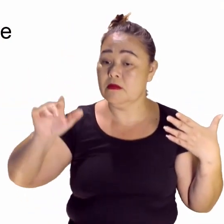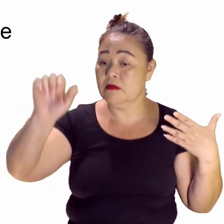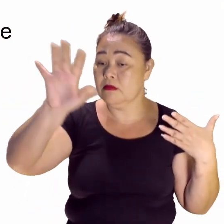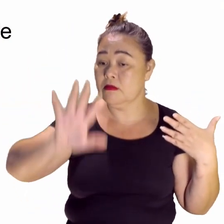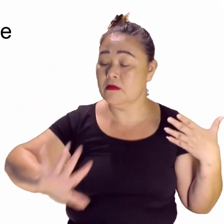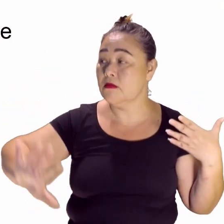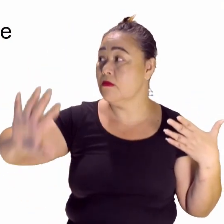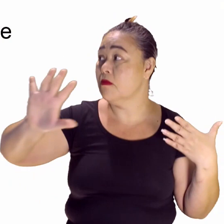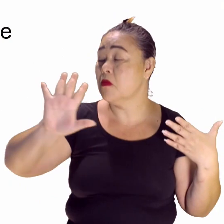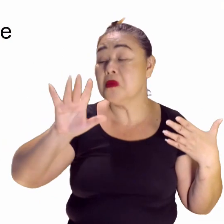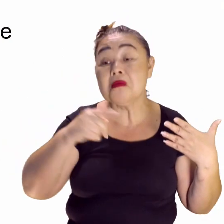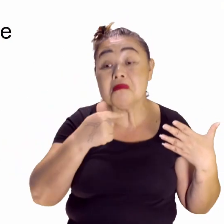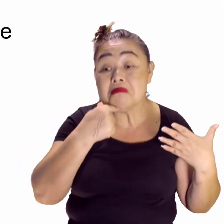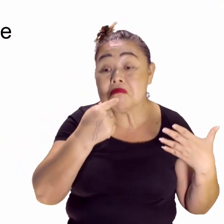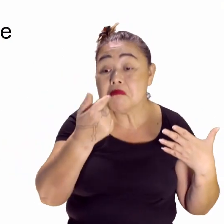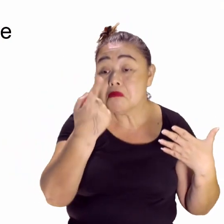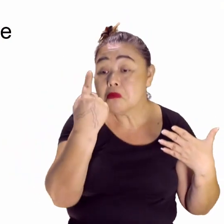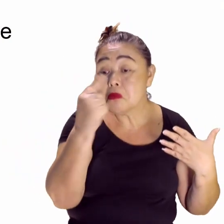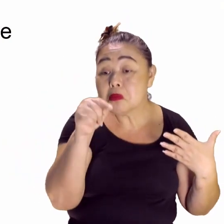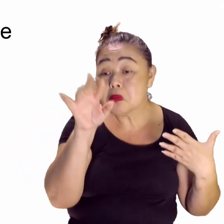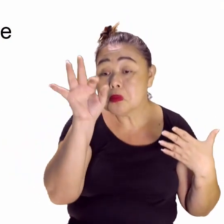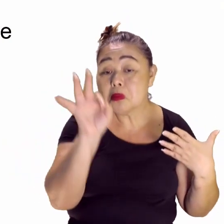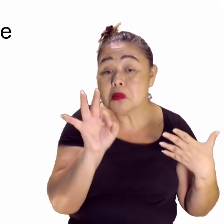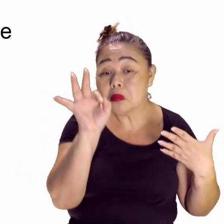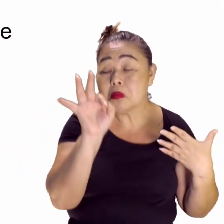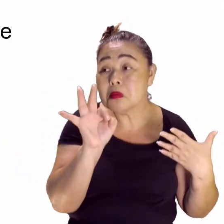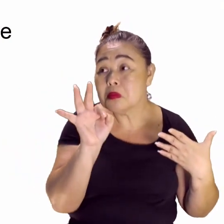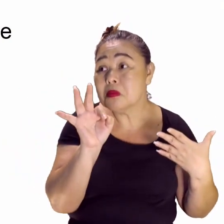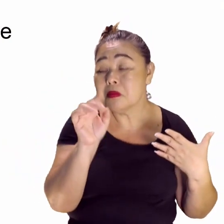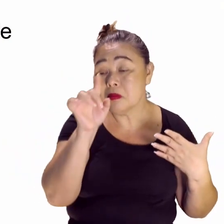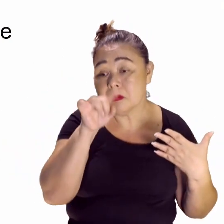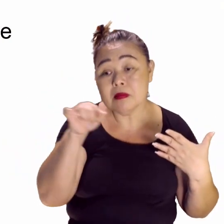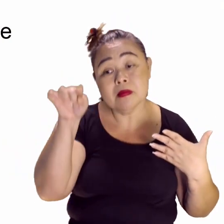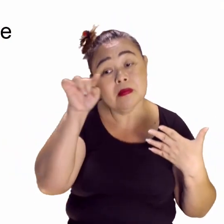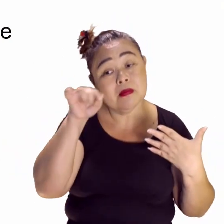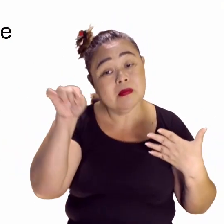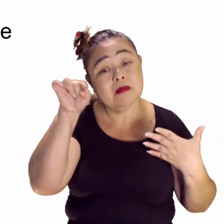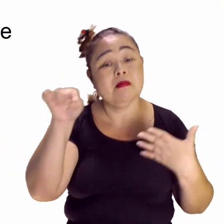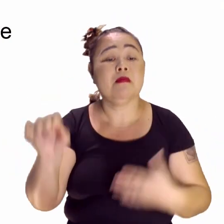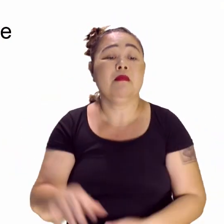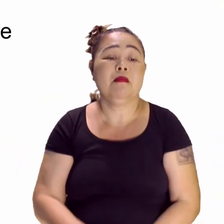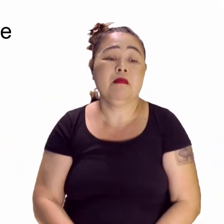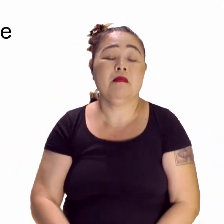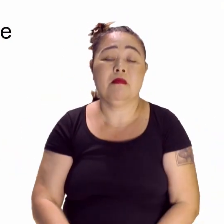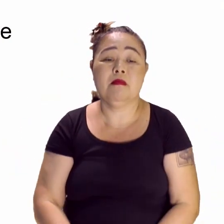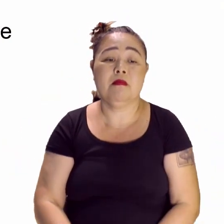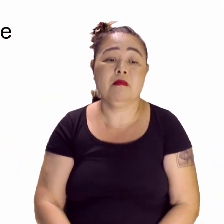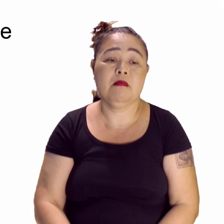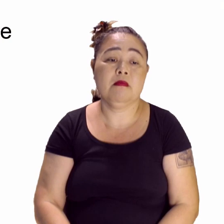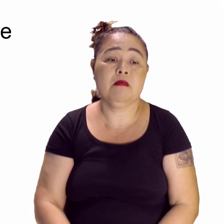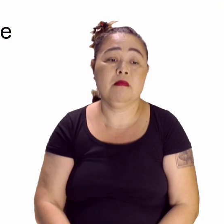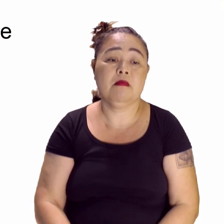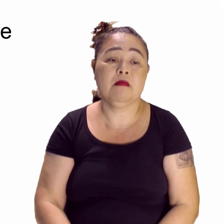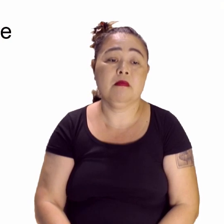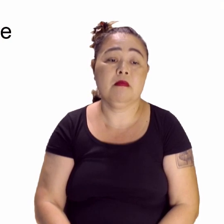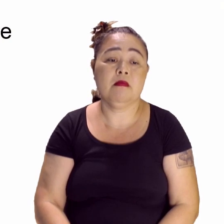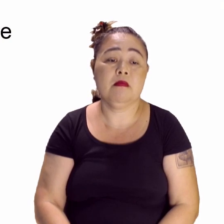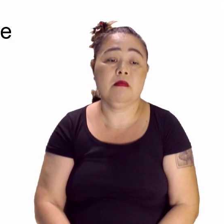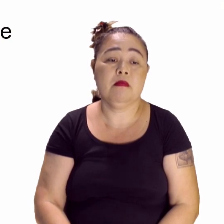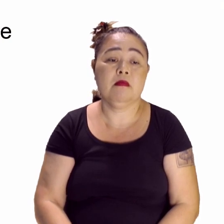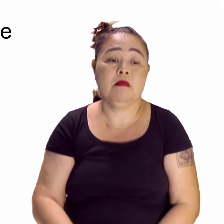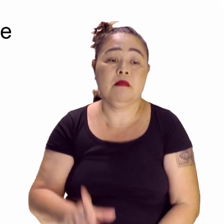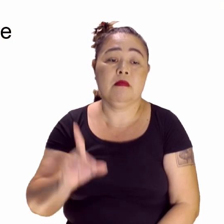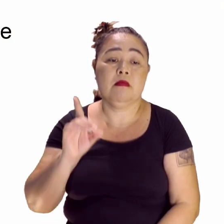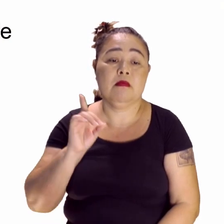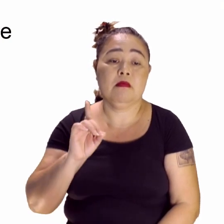Você viu lá que não dá nem 1%, né? Quando a gente viu isso, eu grifei todo, né? Foi. Circulei todos os valores por ano. Exatamente.